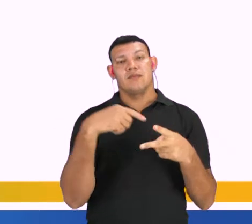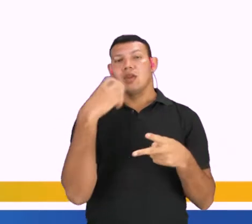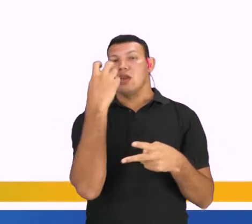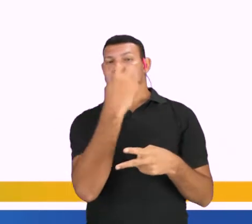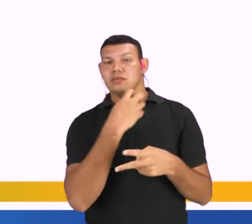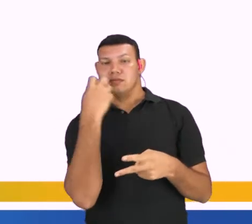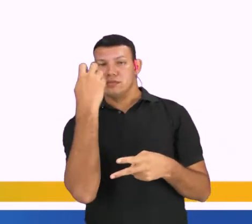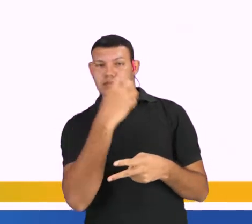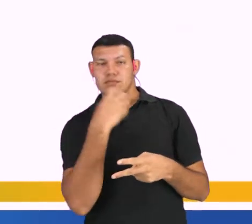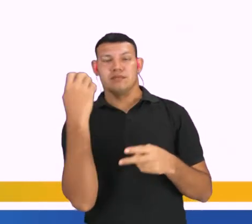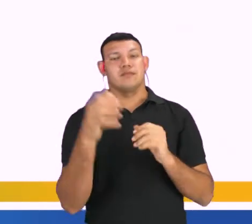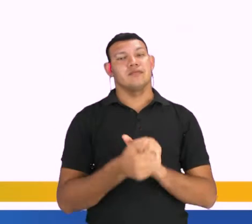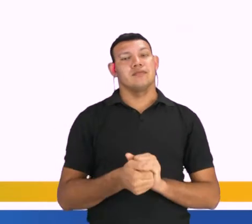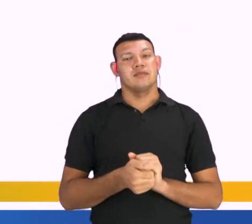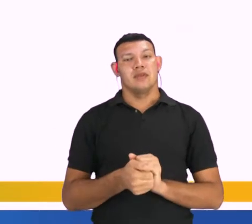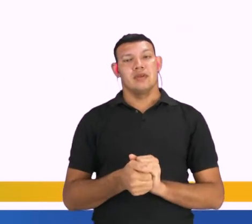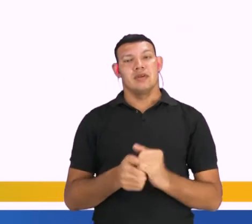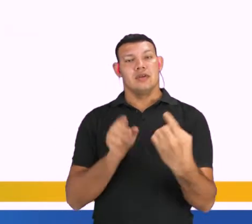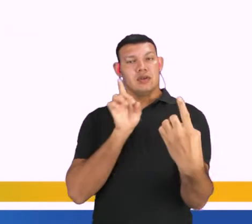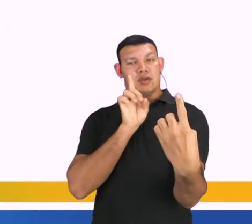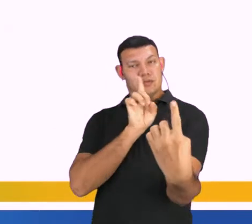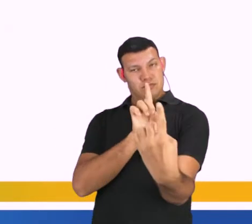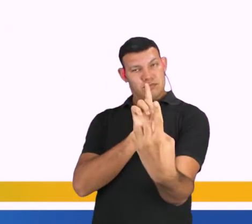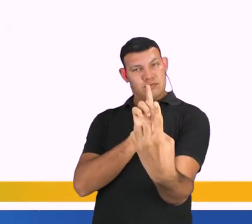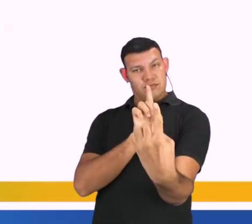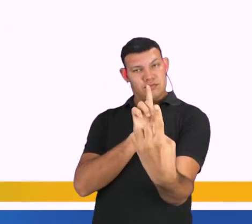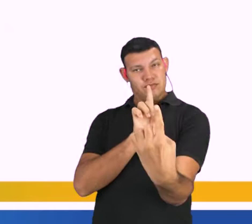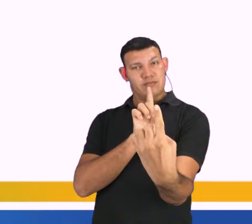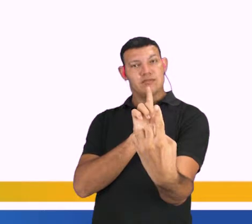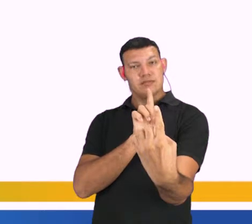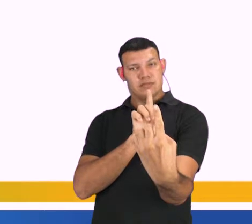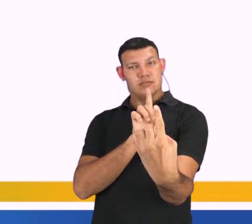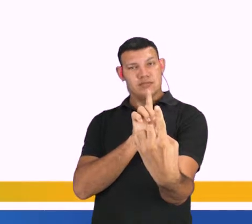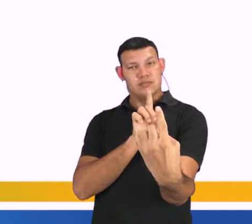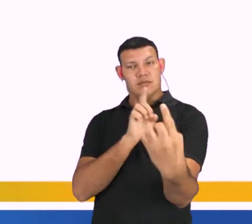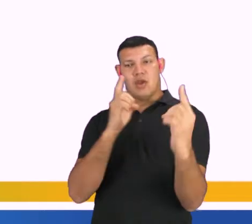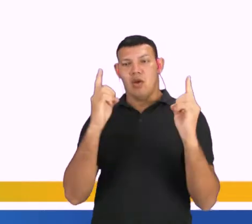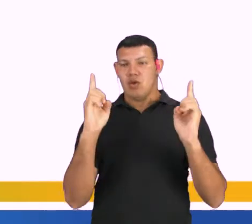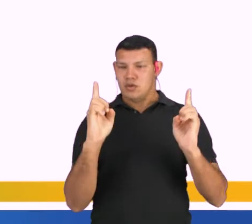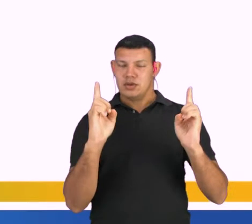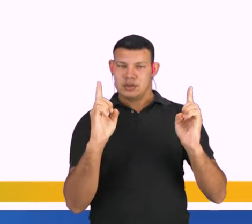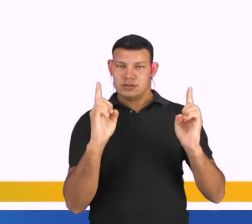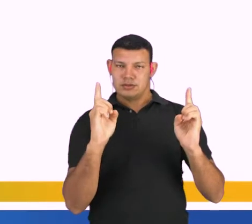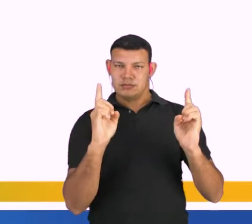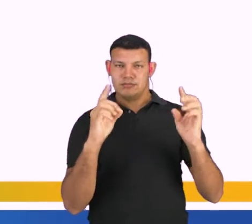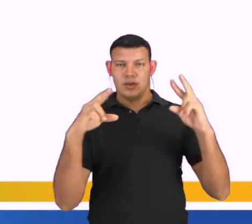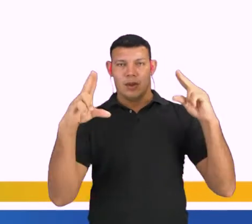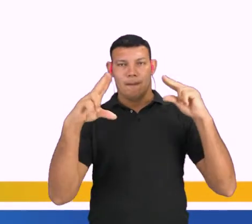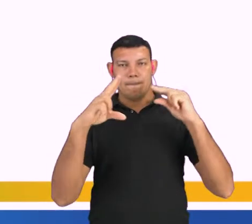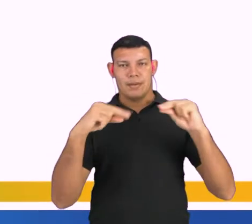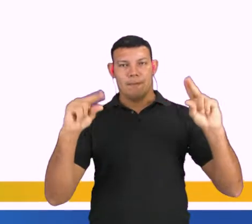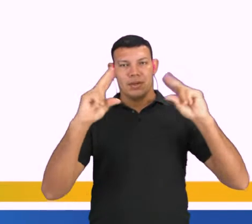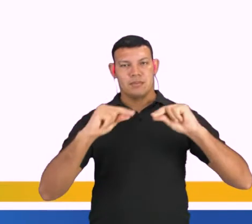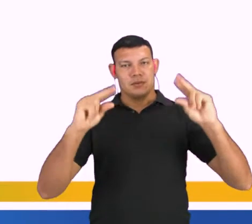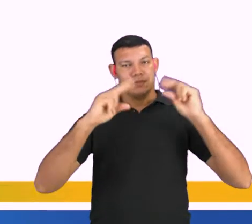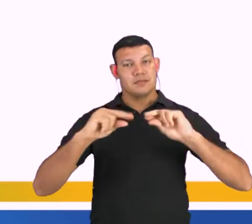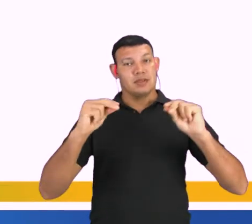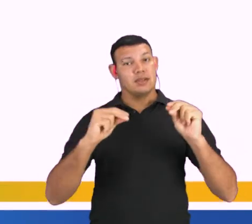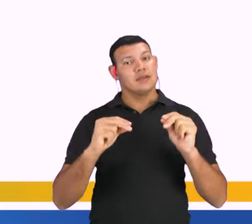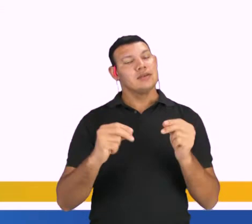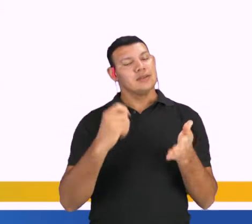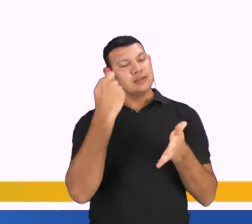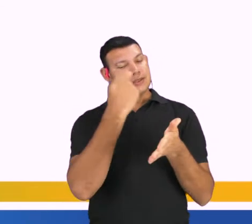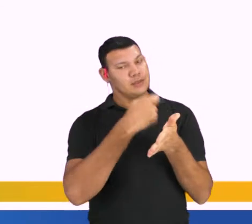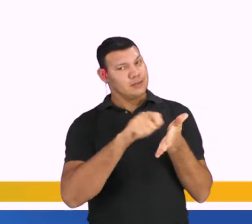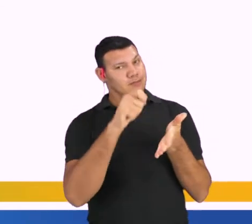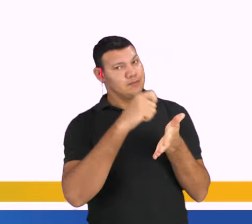quando o interlocutor está frente a frente conosco e justamente podemos falar com ele. Já a escrita em tese